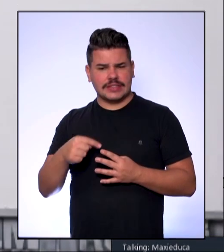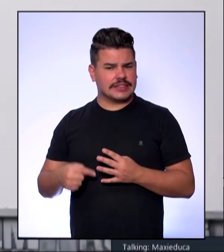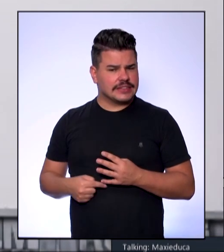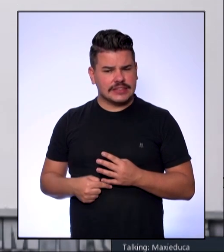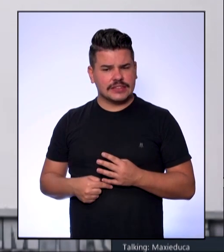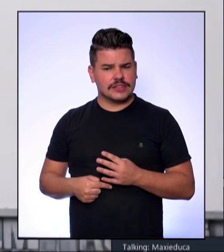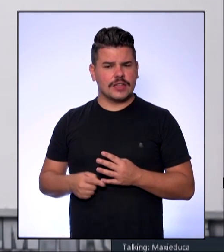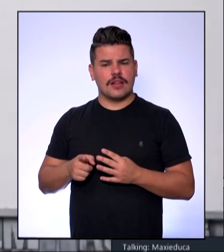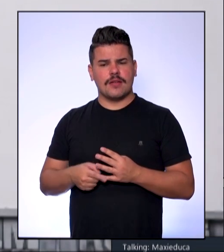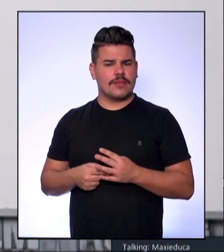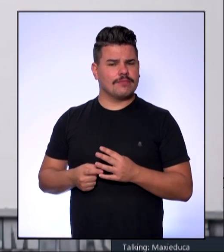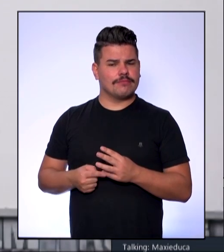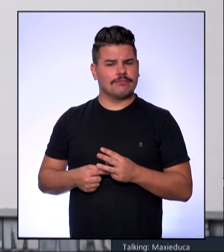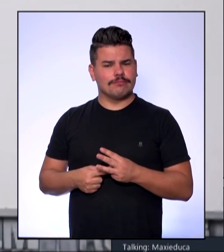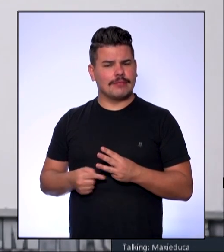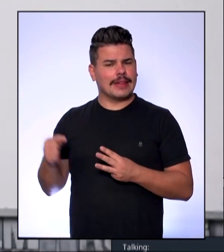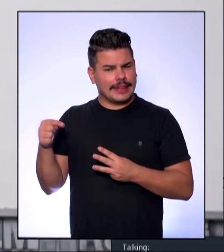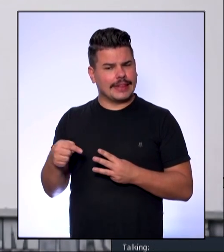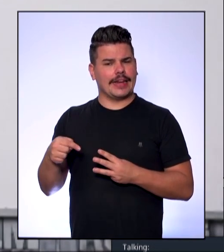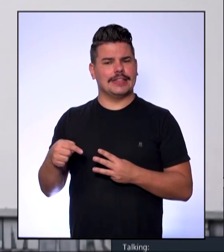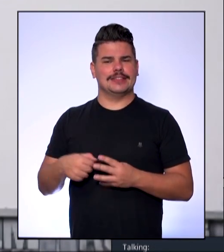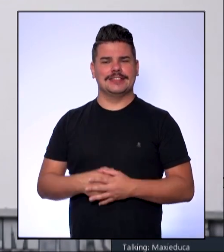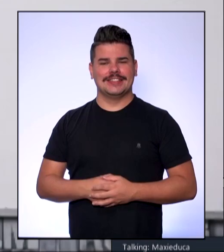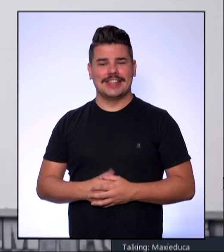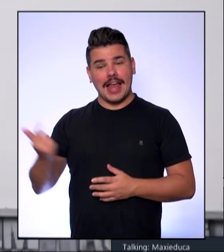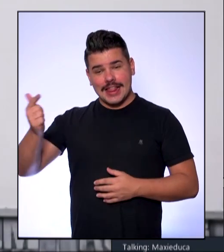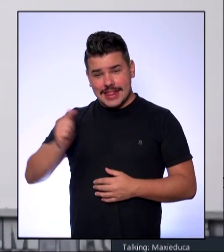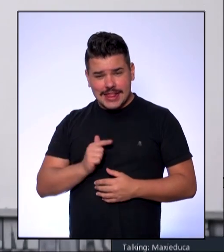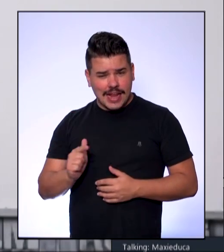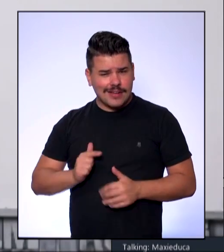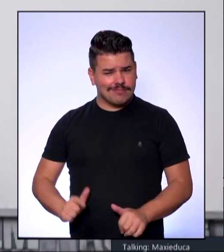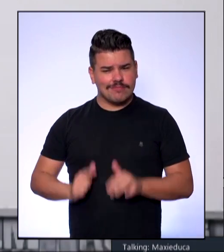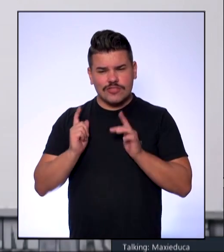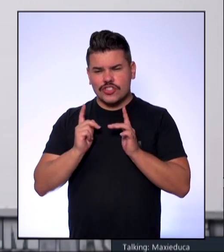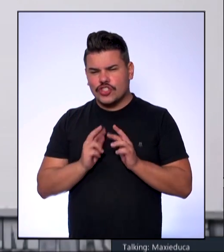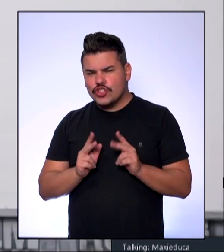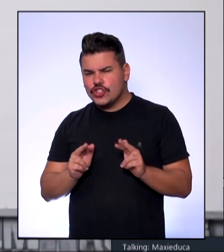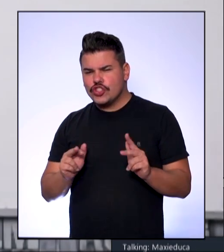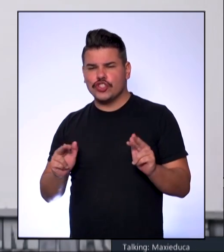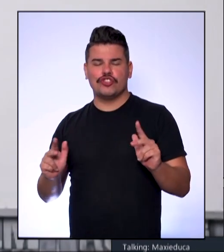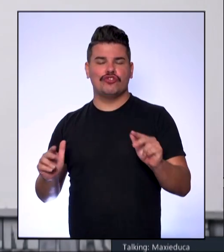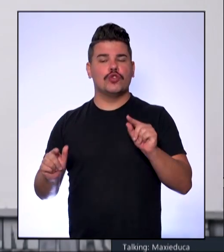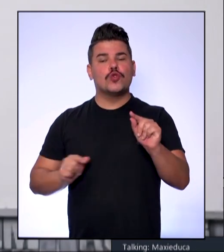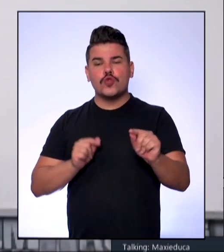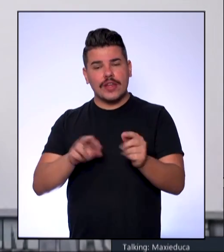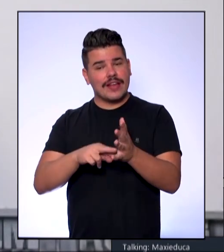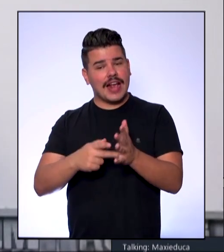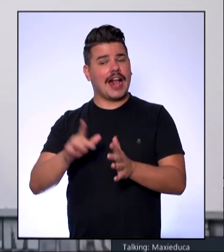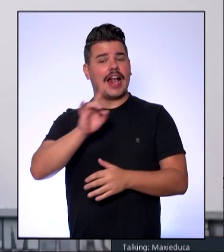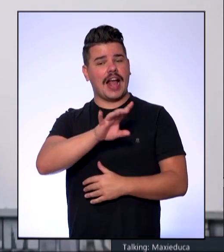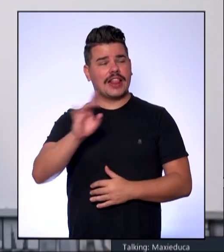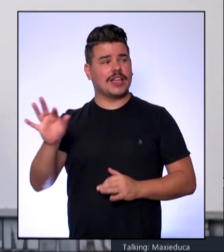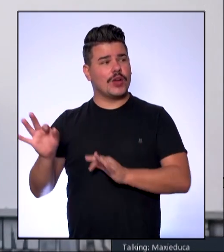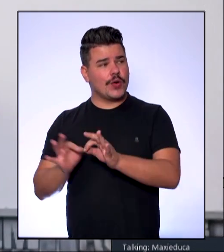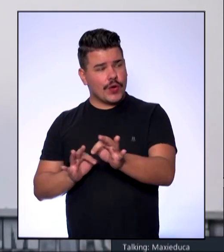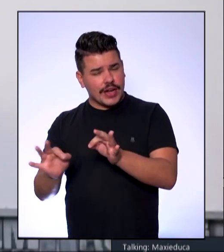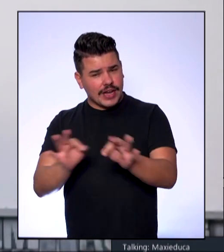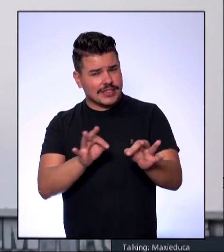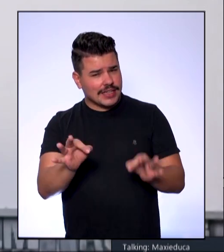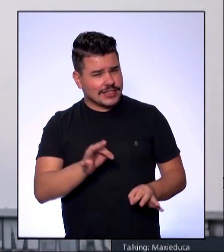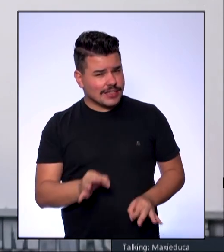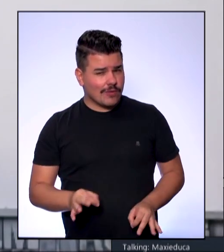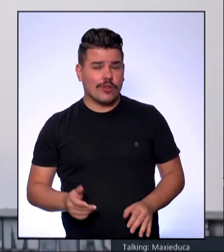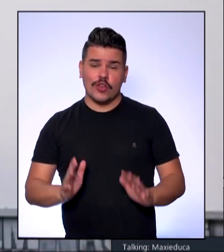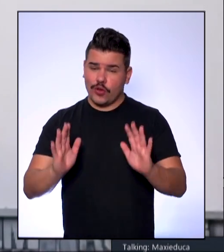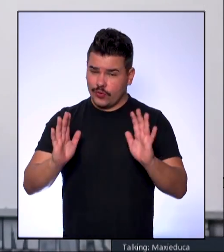tenho alguns detalhes que são um pouco diferentes. No que tange a organização. Aqui, eu já demarquei para